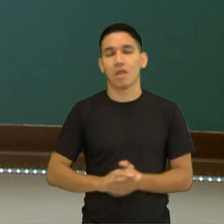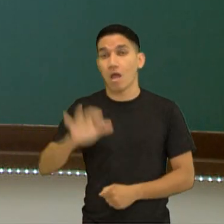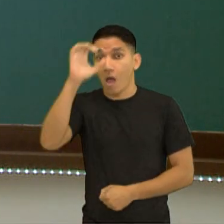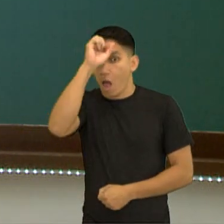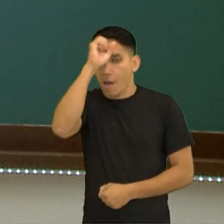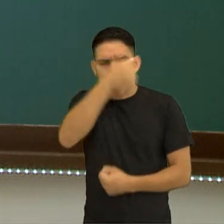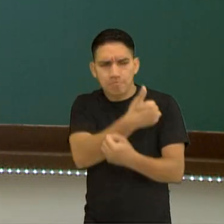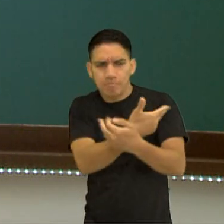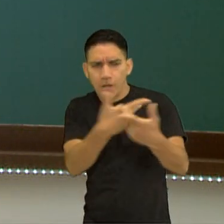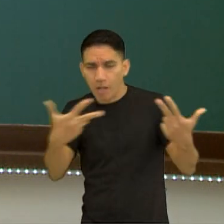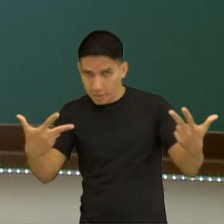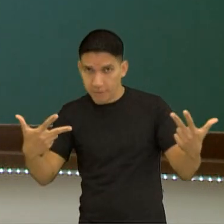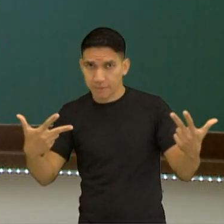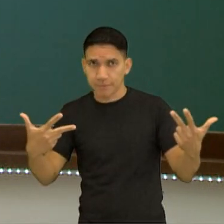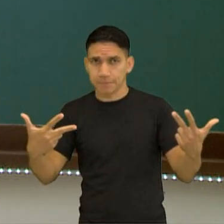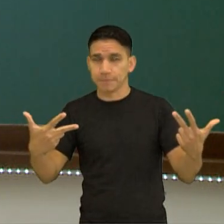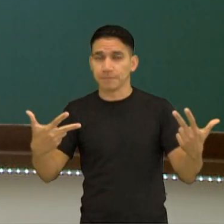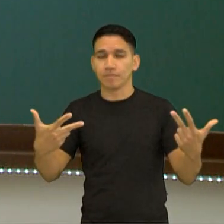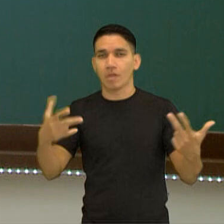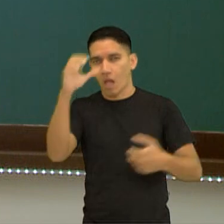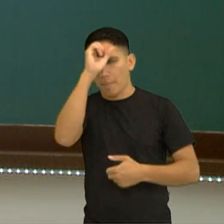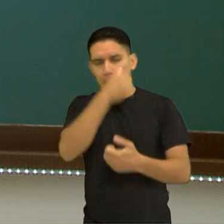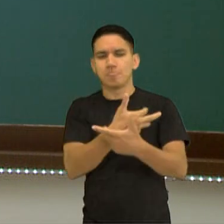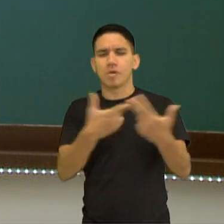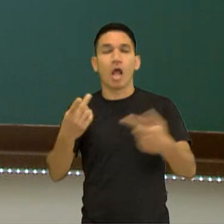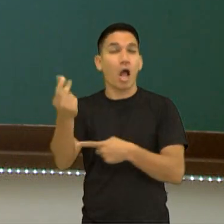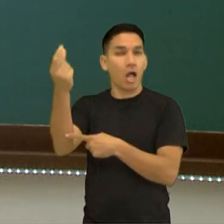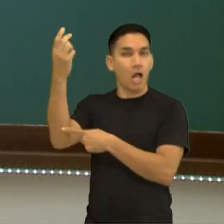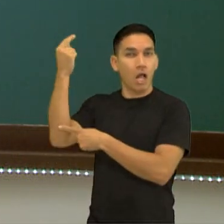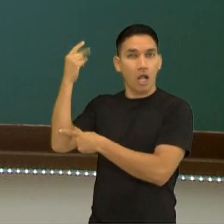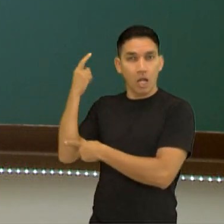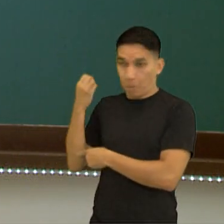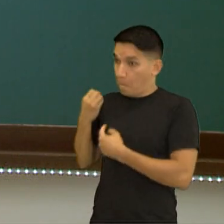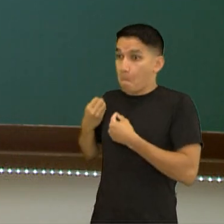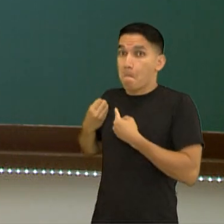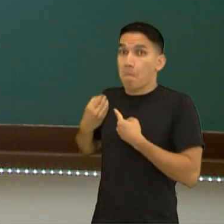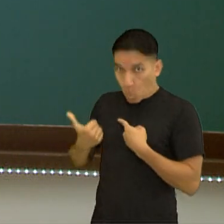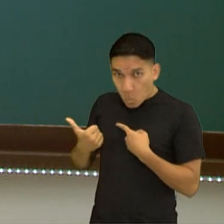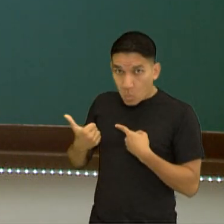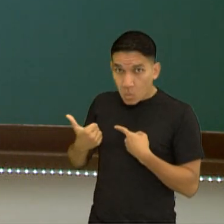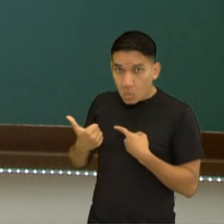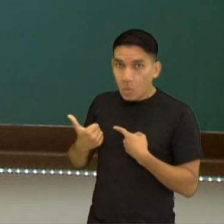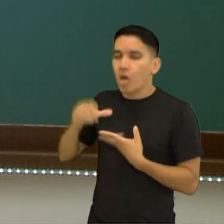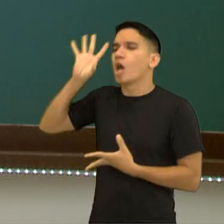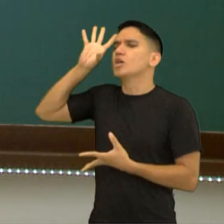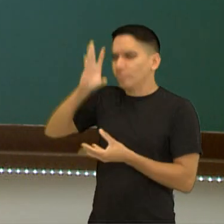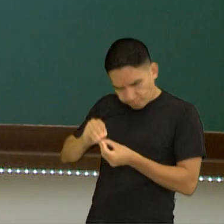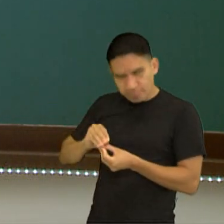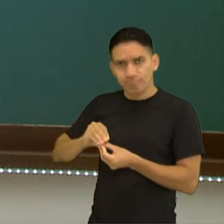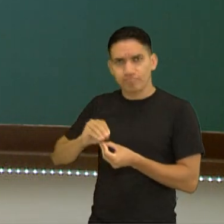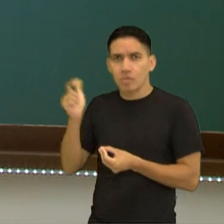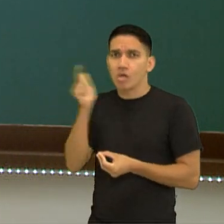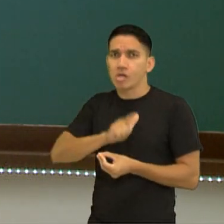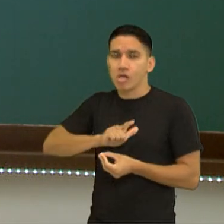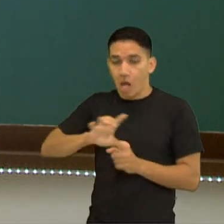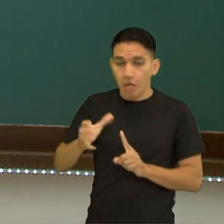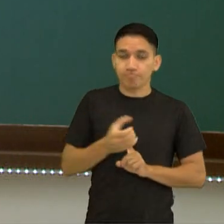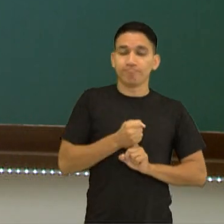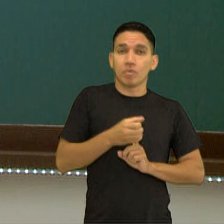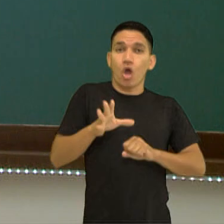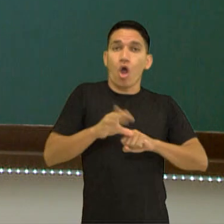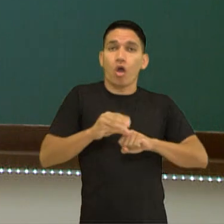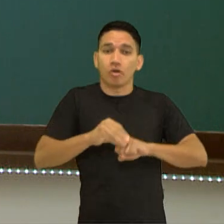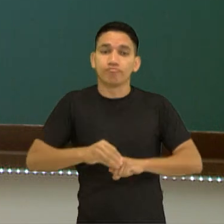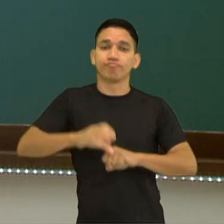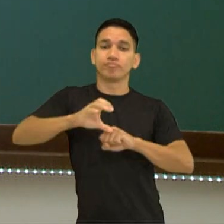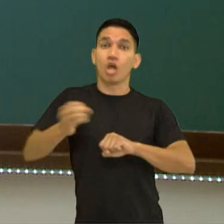coisas, to learn all things well, aprender coisas antigas bem para adquirir novos